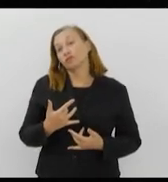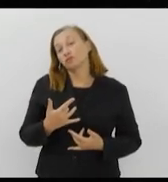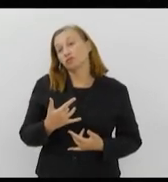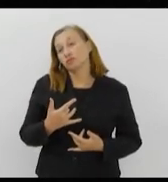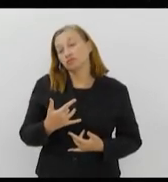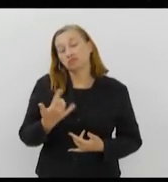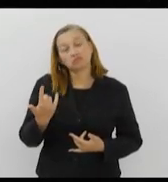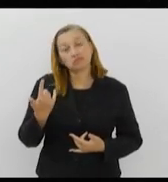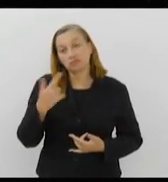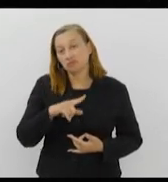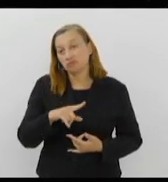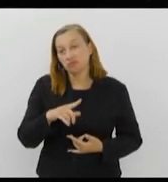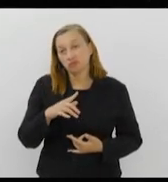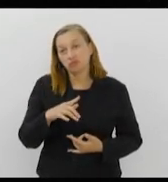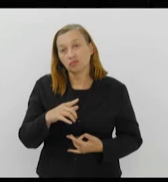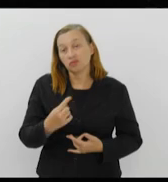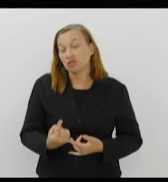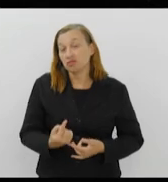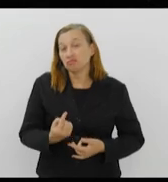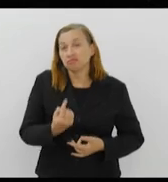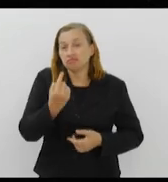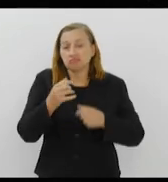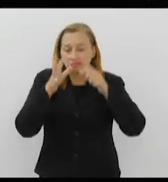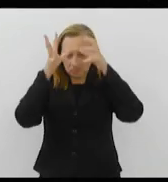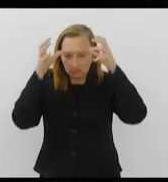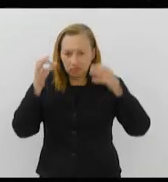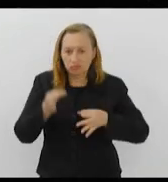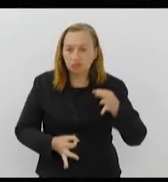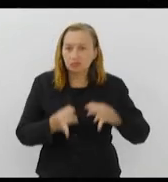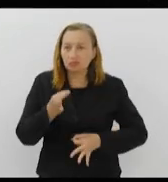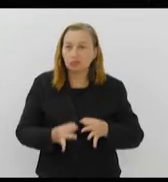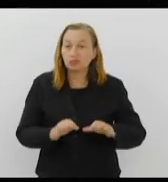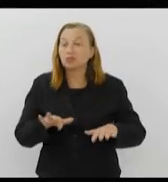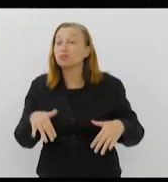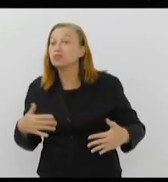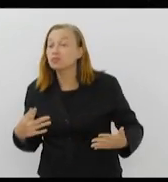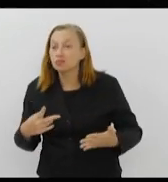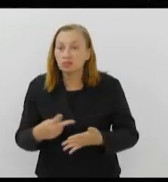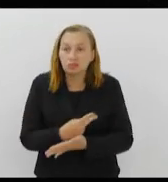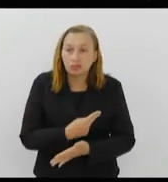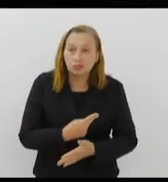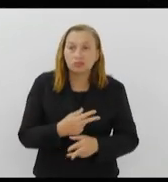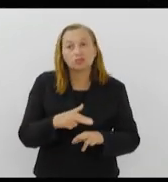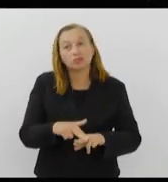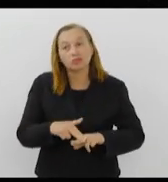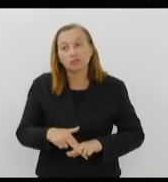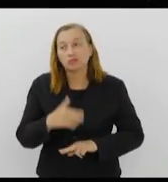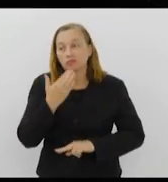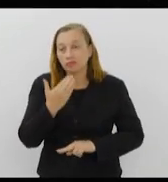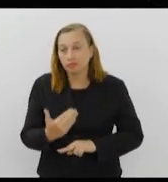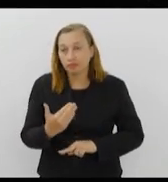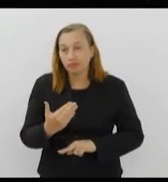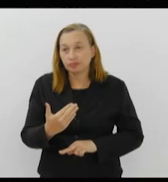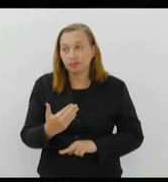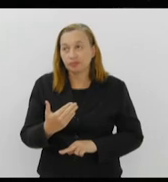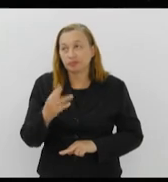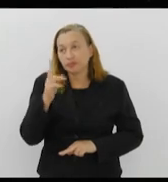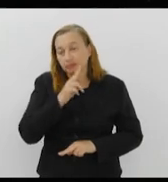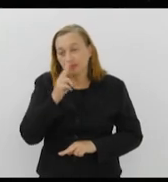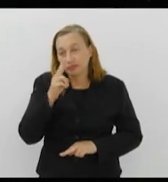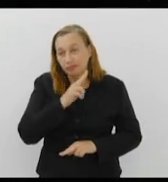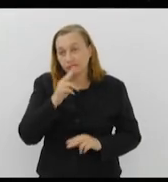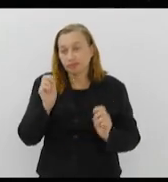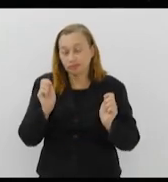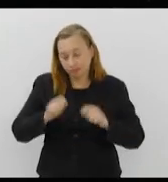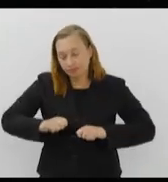consegue definir em nenhum tribunal é quando acontece, né? Por isso a gente foi pedir que seja o mais